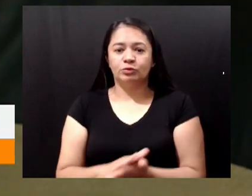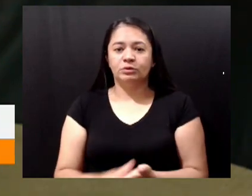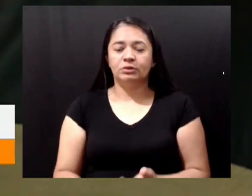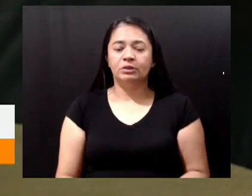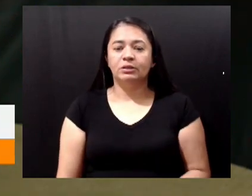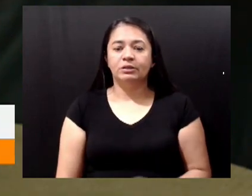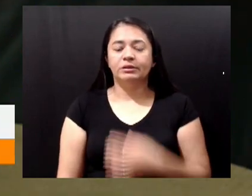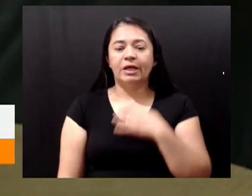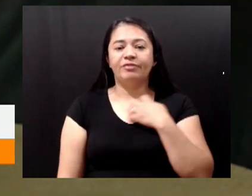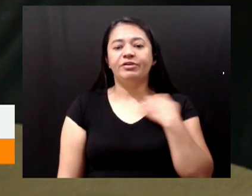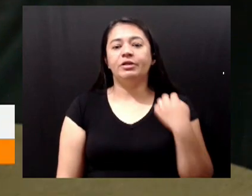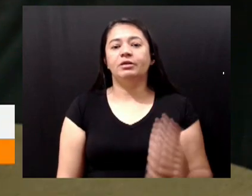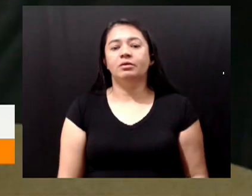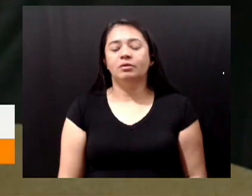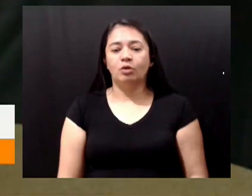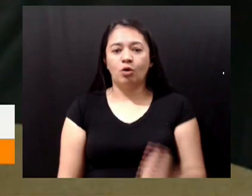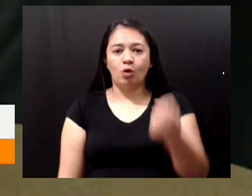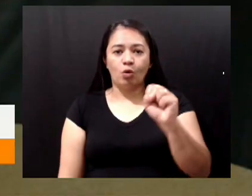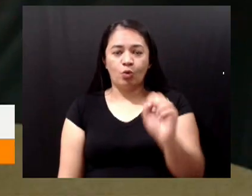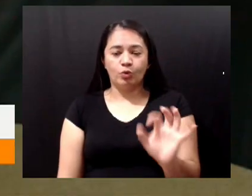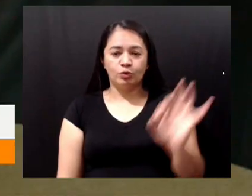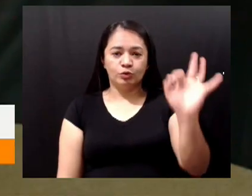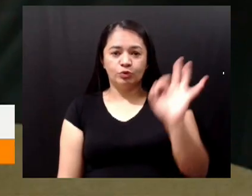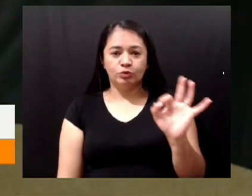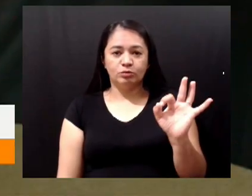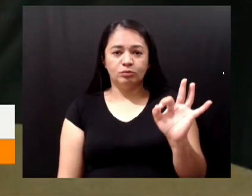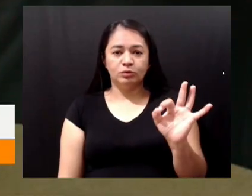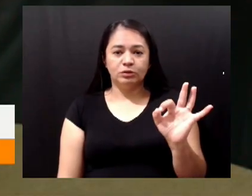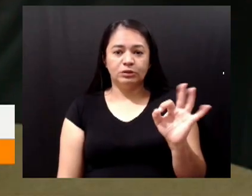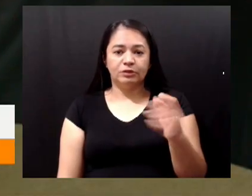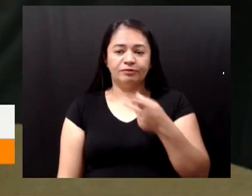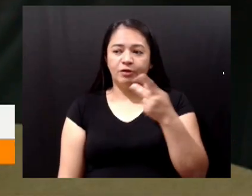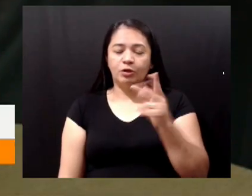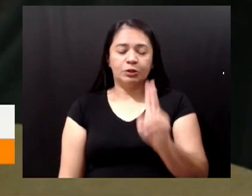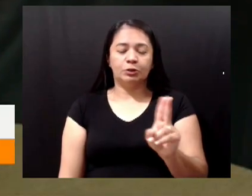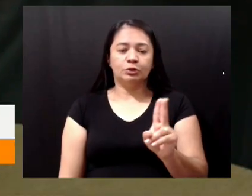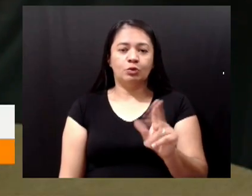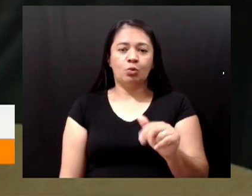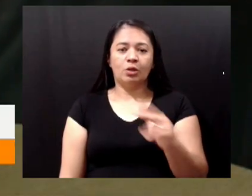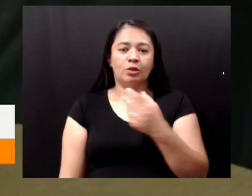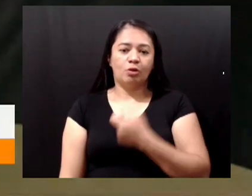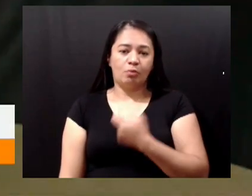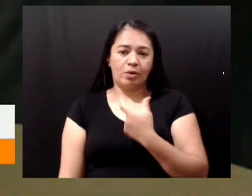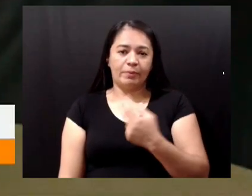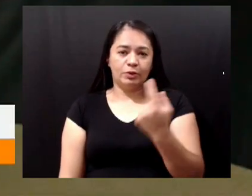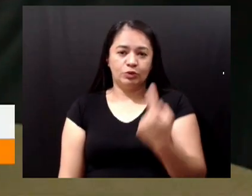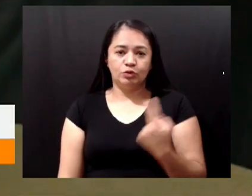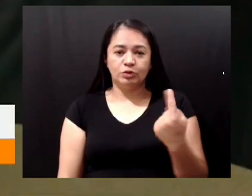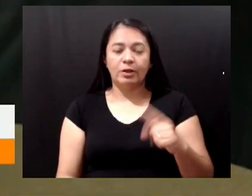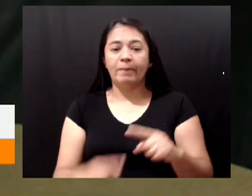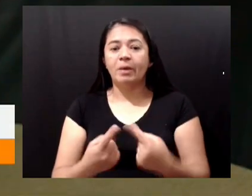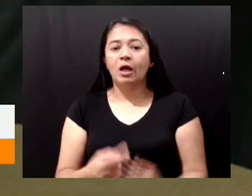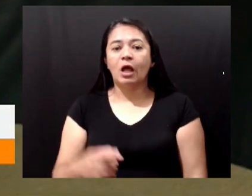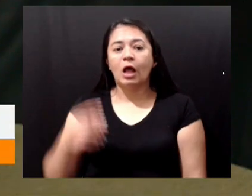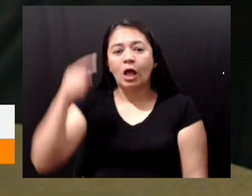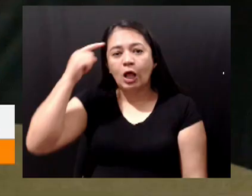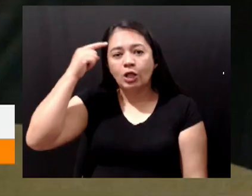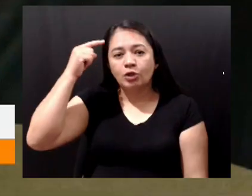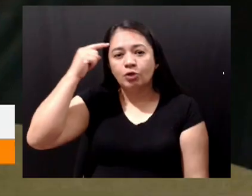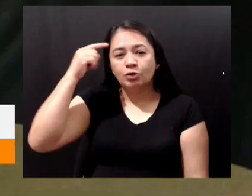entrevistados disseram que nunca se automedicaram. Segundo o estudo, as dores que mais afetam os cidadãos são as dores de